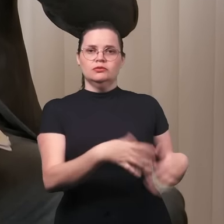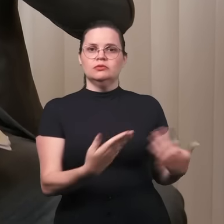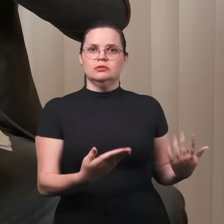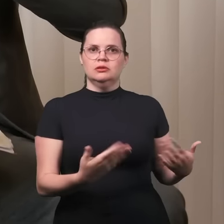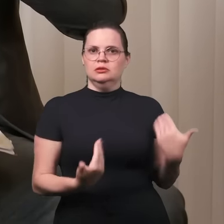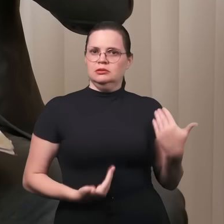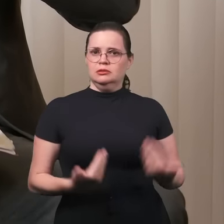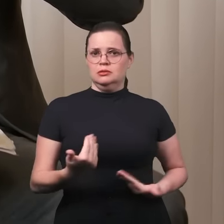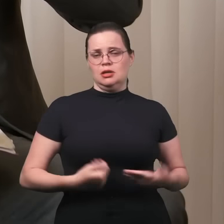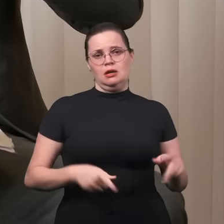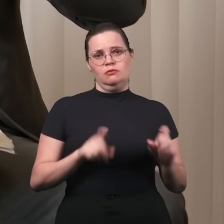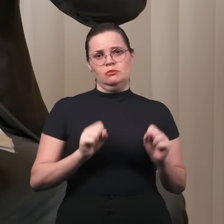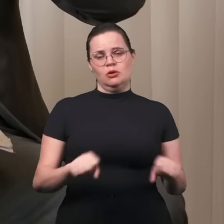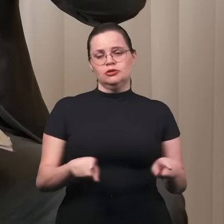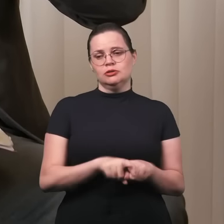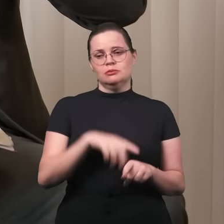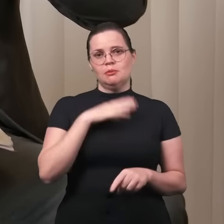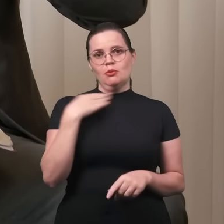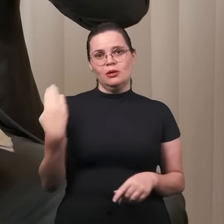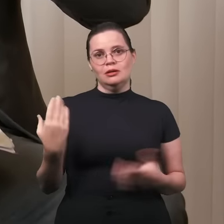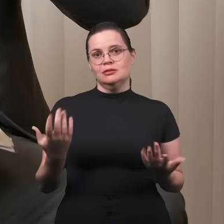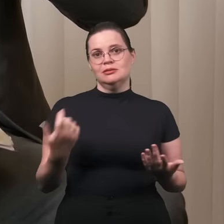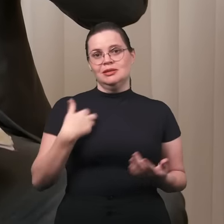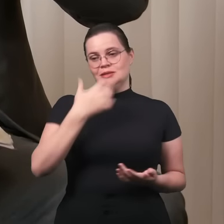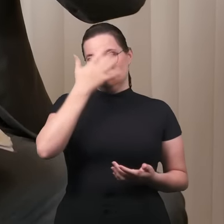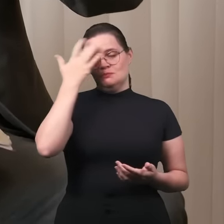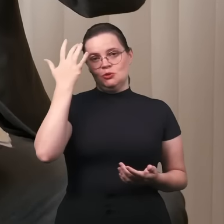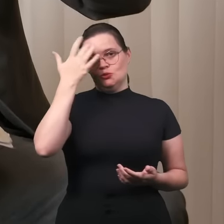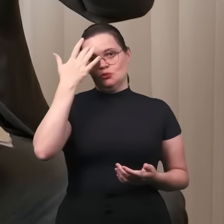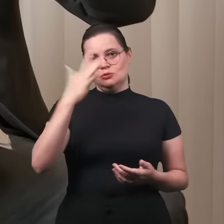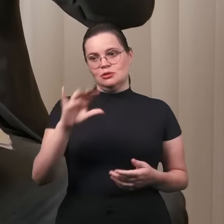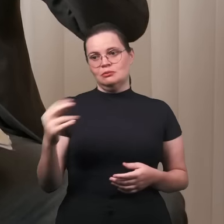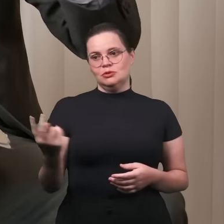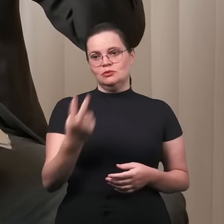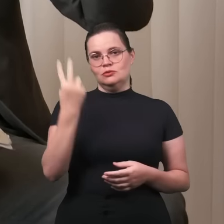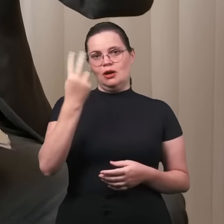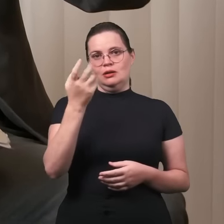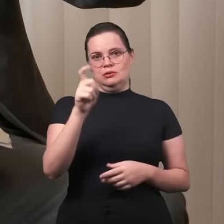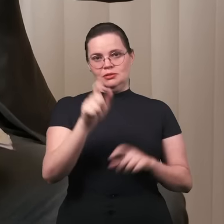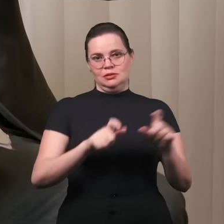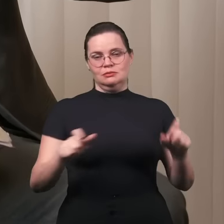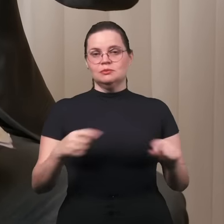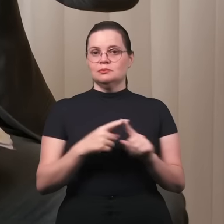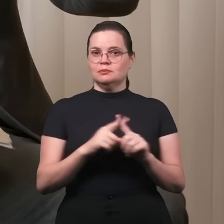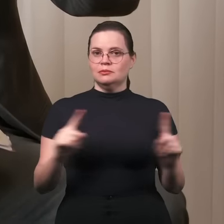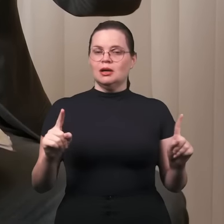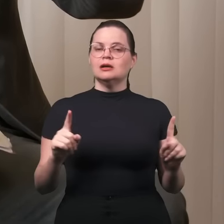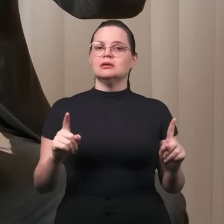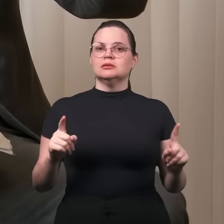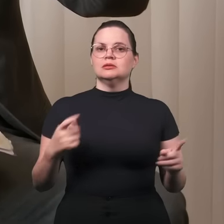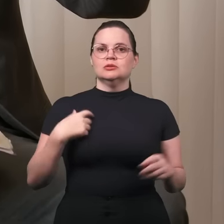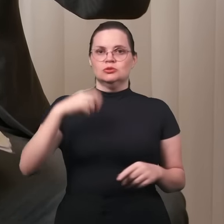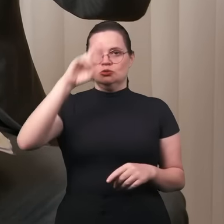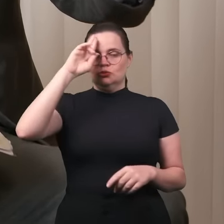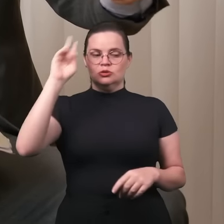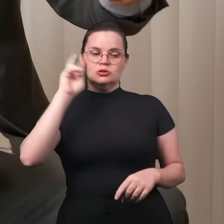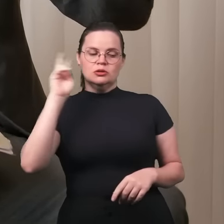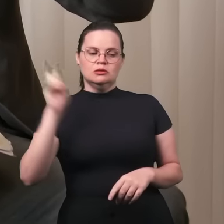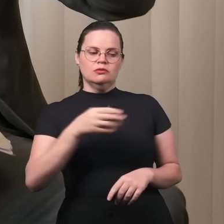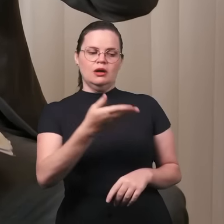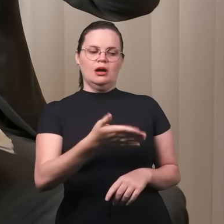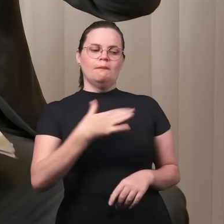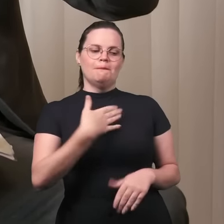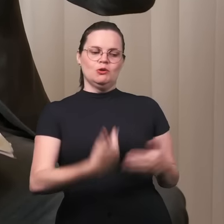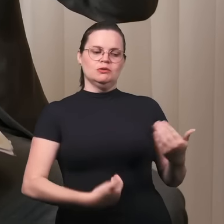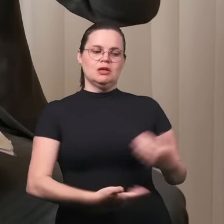pode passar, às vezes, né? As pessoas podem não dar o valor para aquela vida, mas o Senhor, aqui vai meu servo. Aí fala, sobe